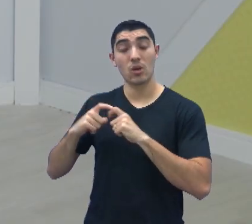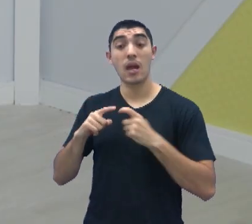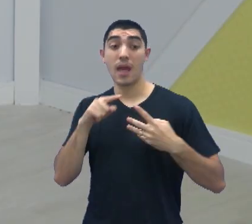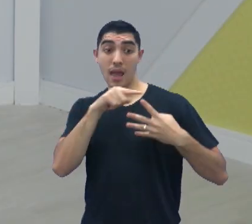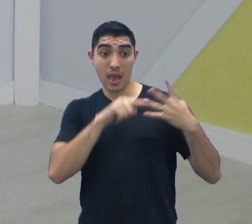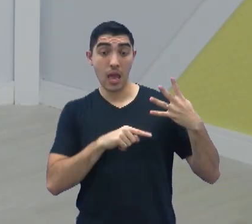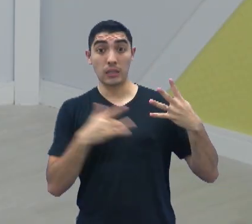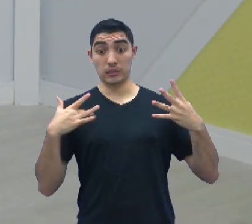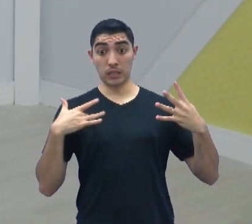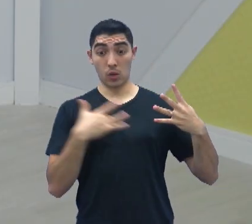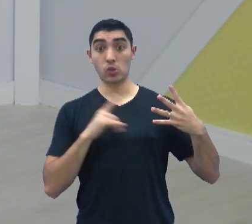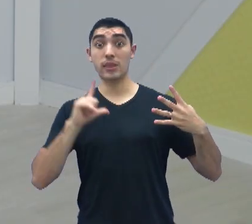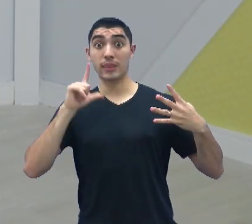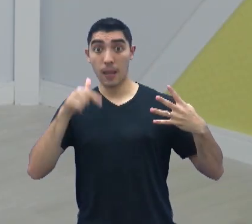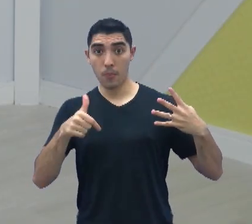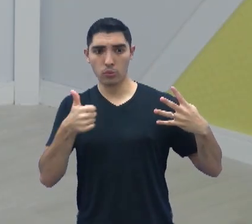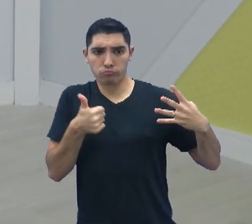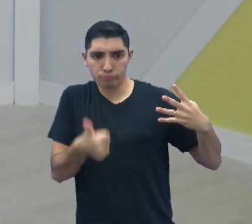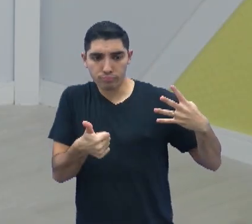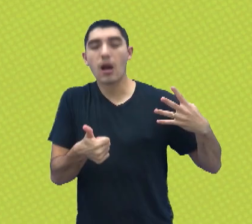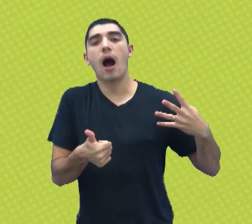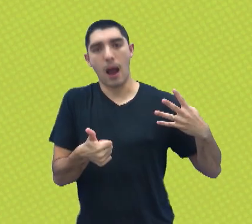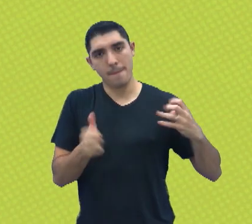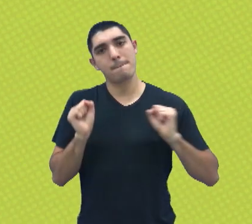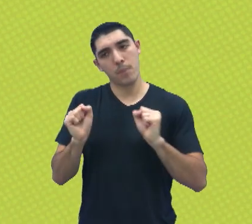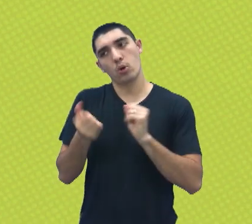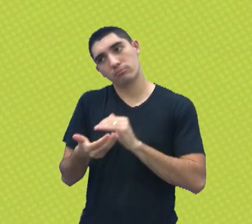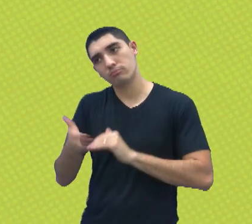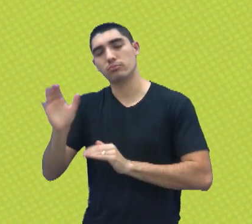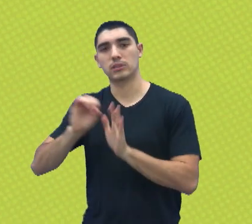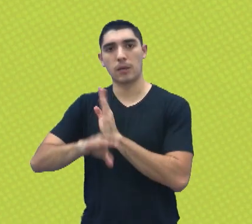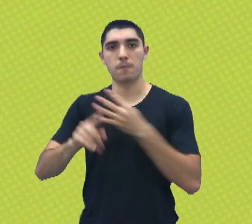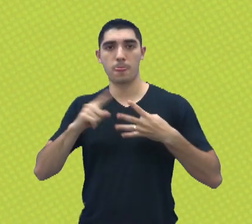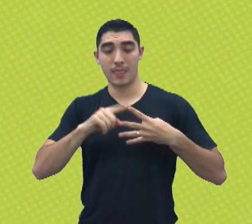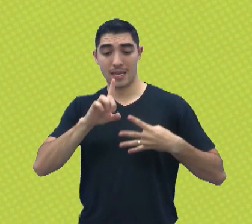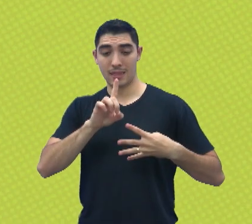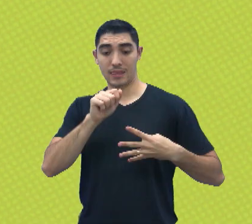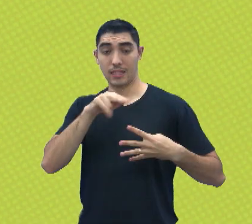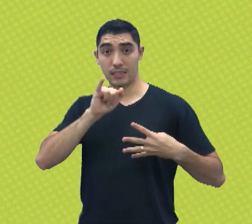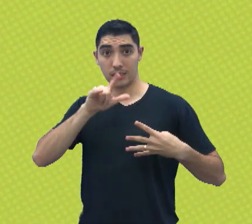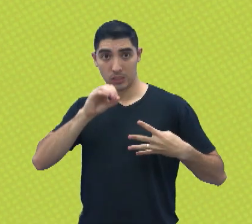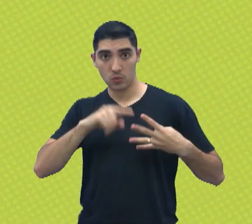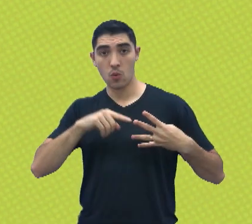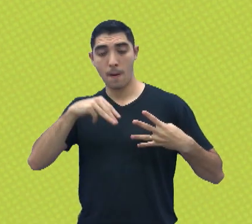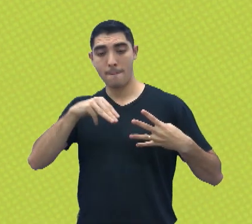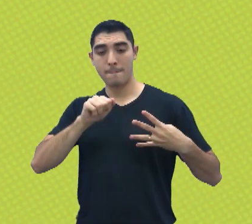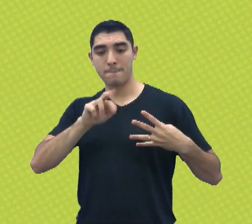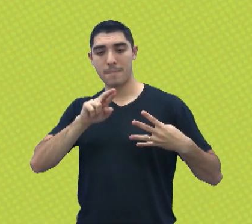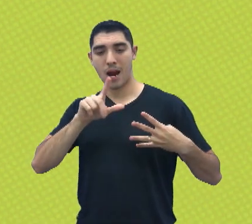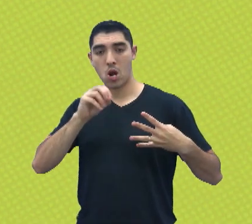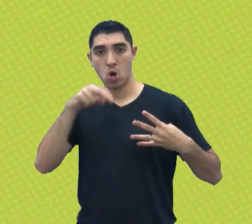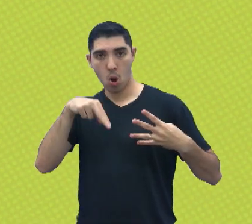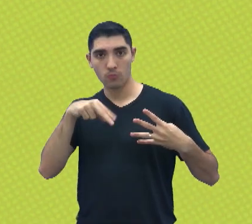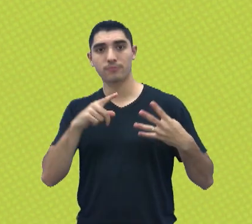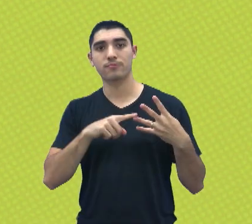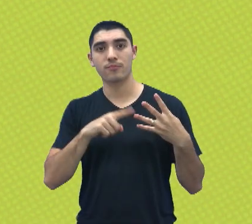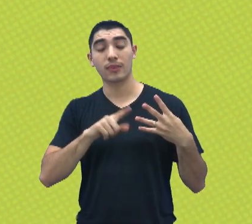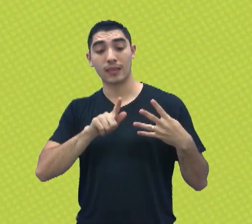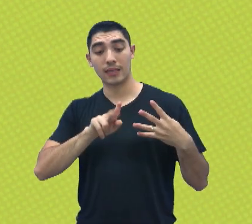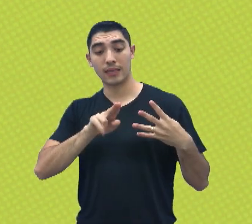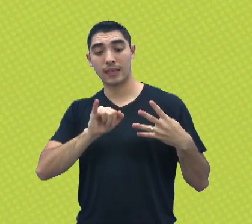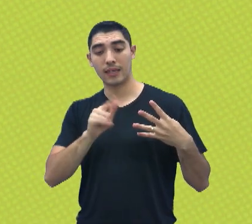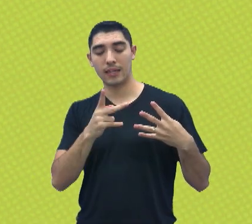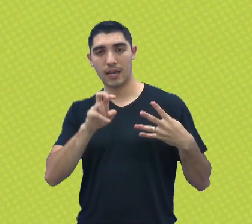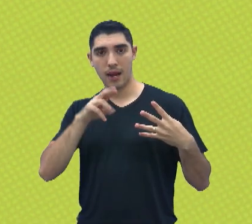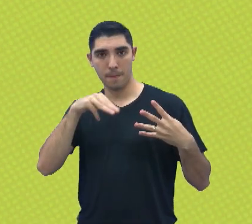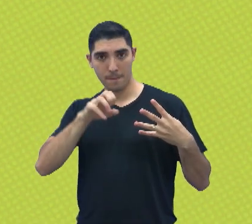que estiverem aptos à prática do futebol, que é o caso do Danilo Fidelis, o Marlon Martins, que fez falta nessa reta final, o Guilherme Cerqueira,